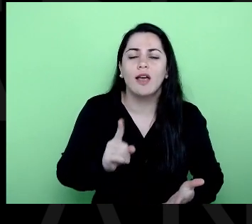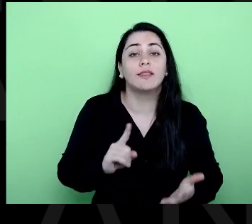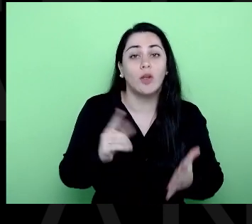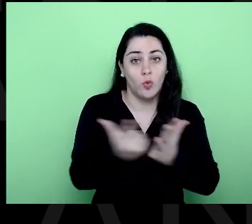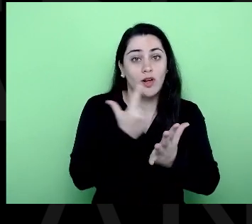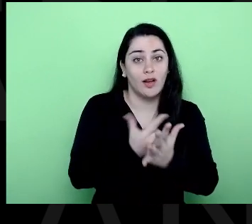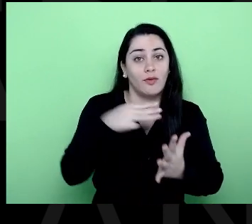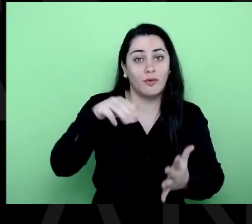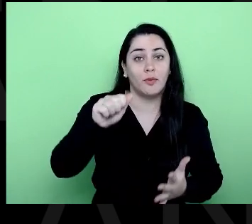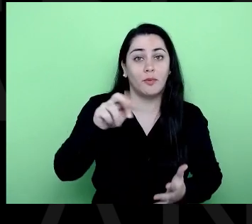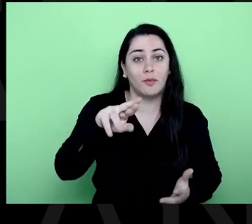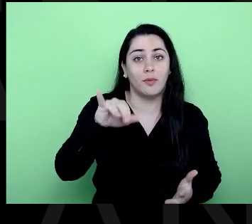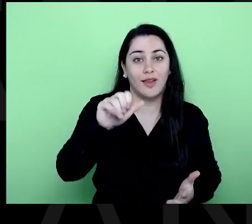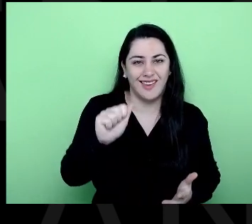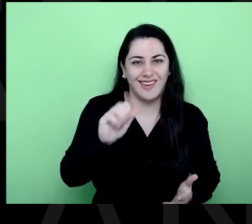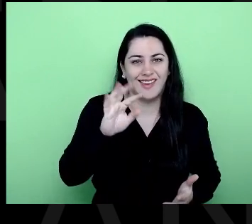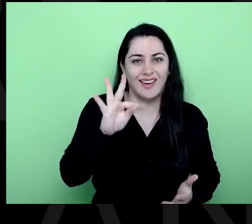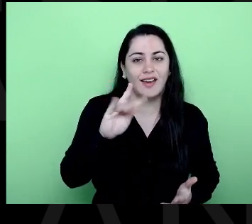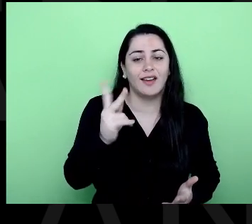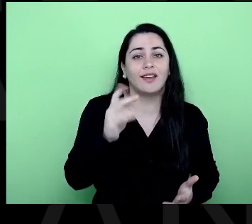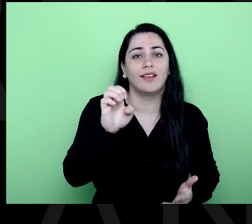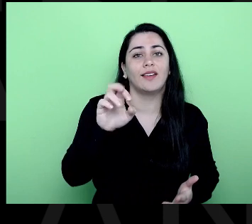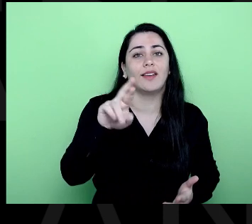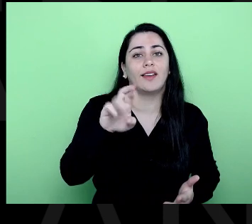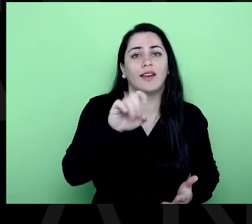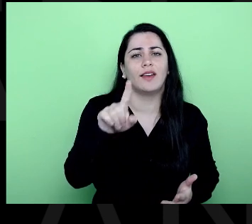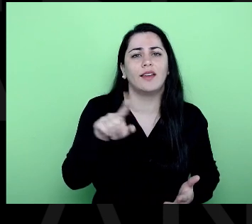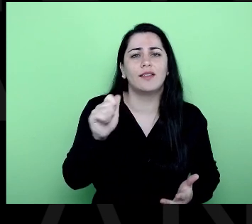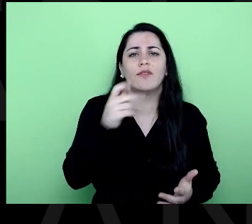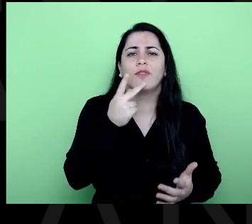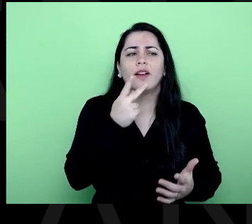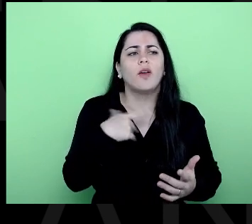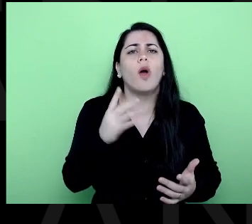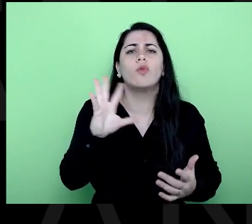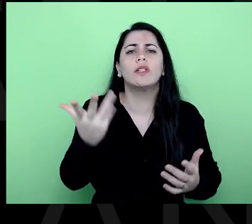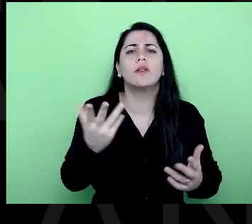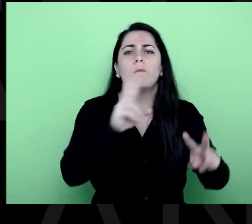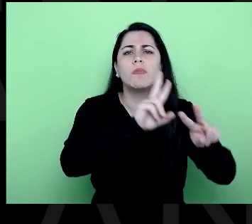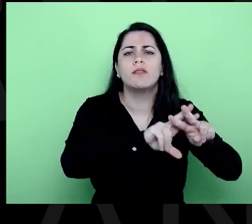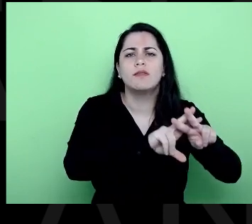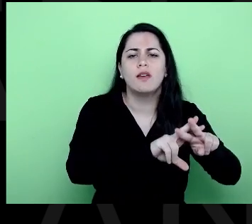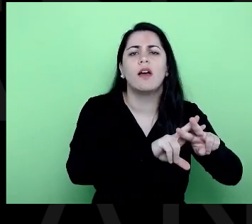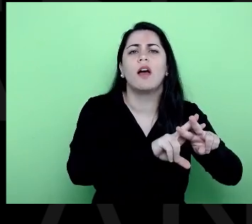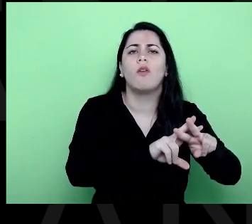Tereza, muita gente fala assim: nossa, mas aquele episódio da prisão, O episódio